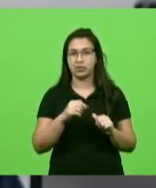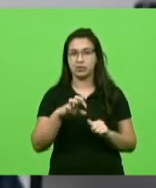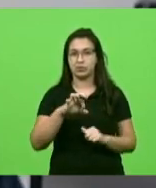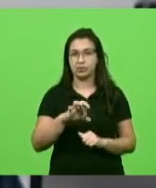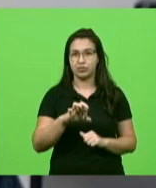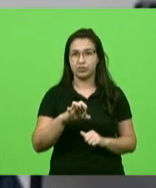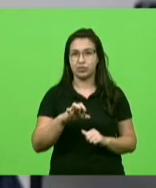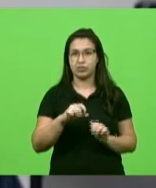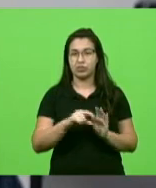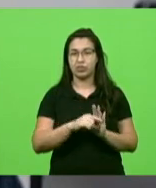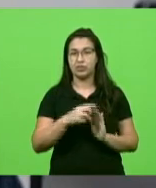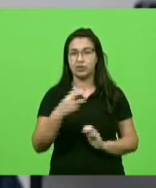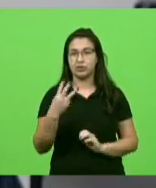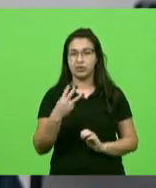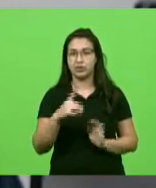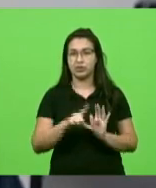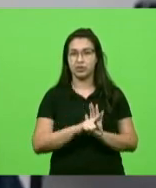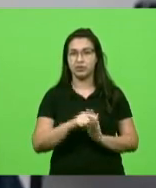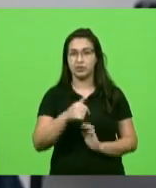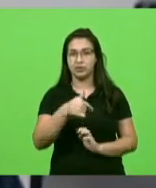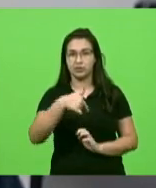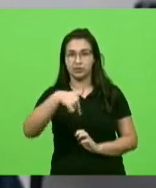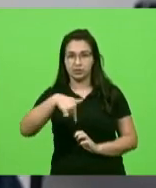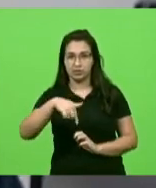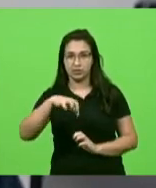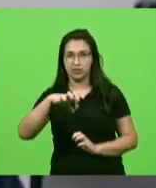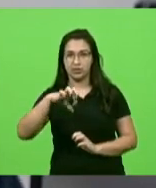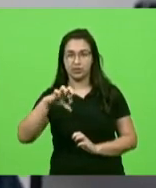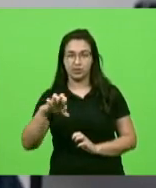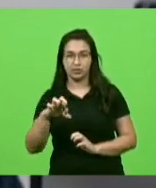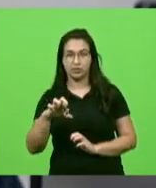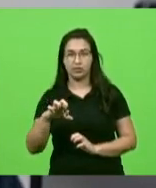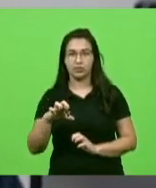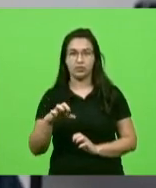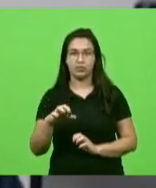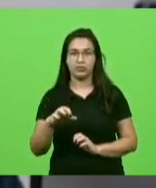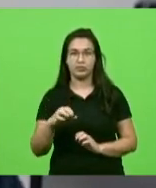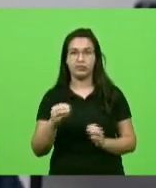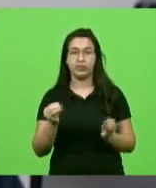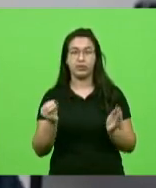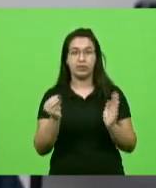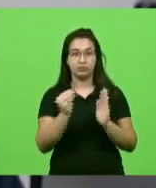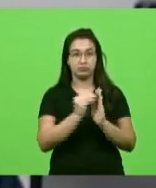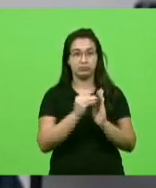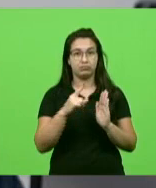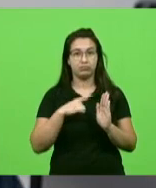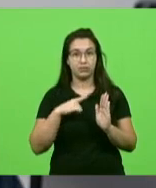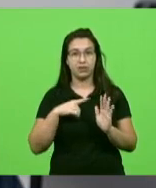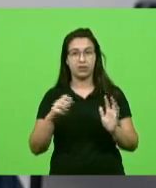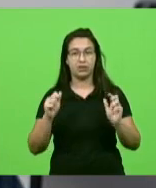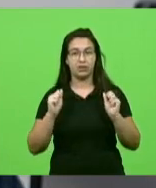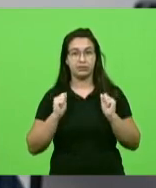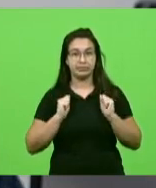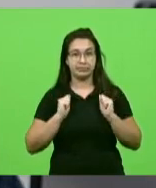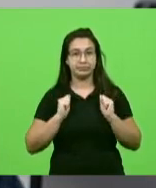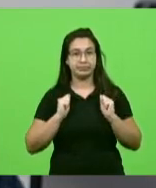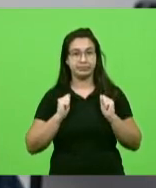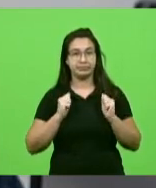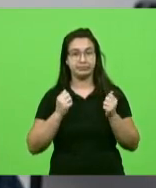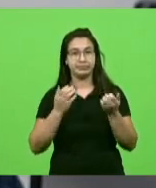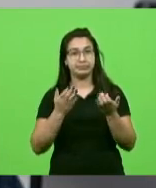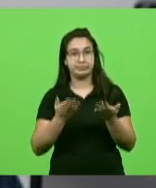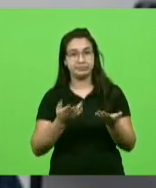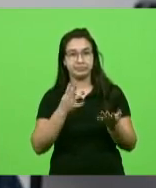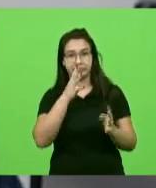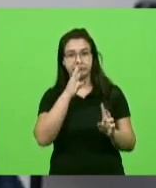não e tem três da Lei 1.079 ação pela qual se impõe a mini hospital o reconhecimento da ausência de justa causa para